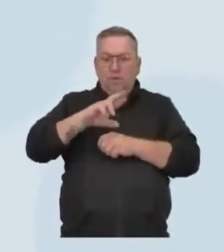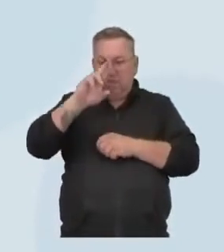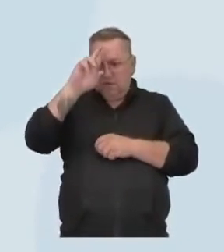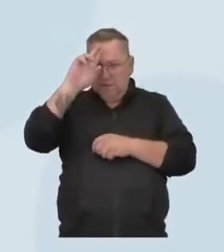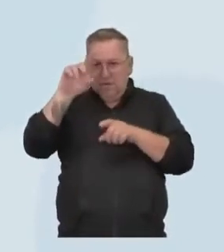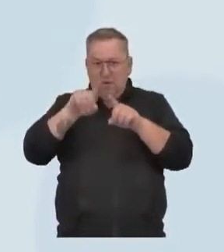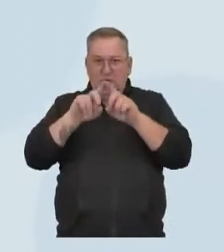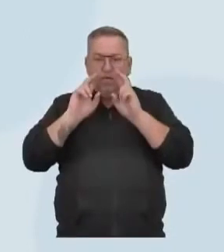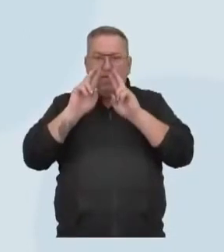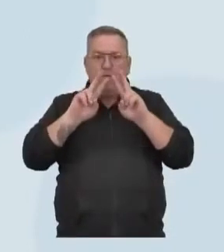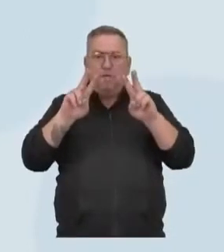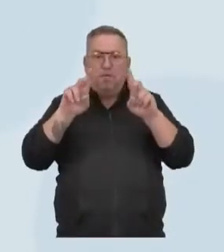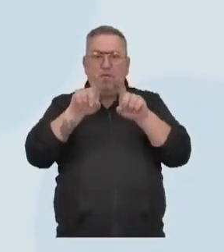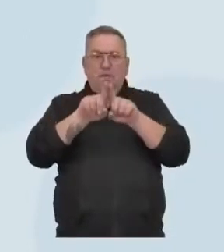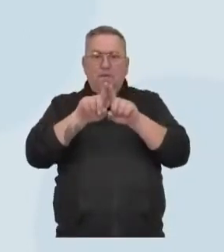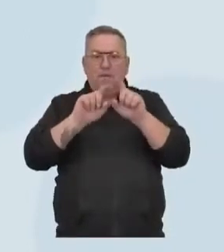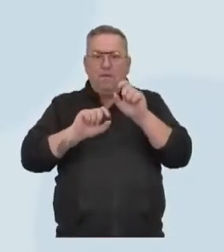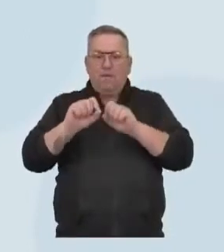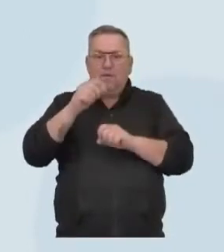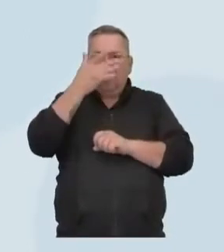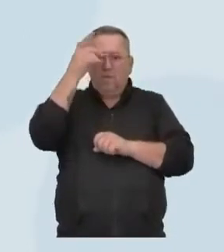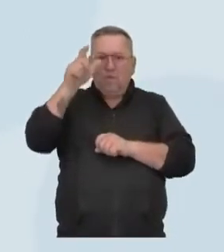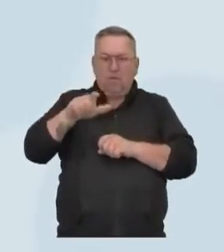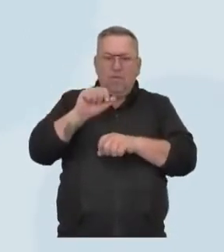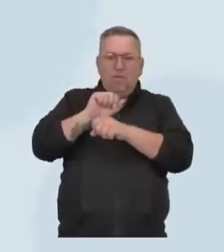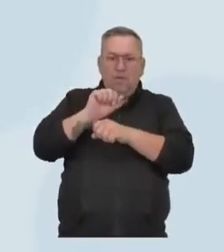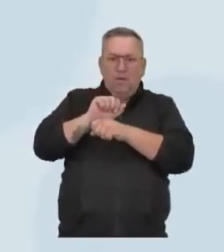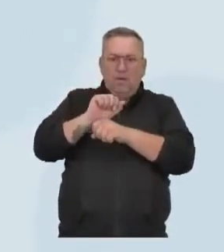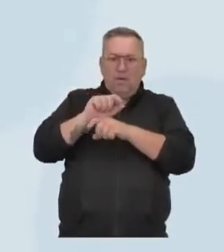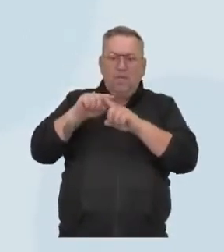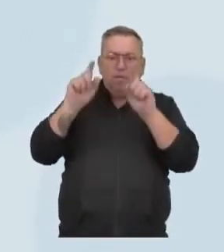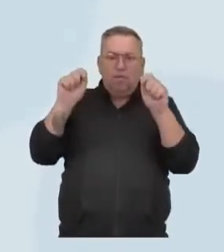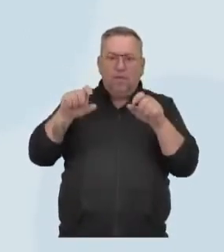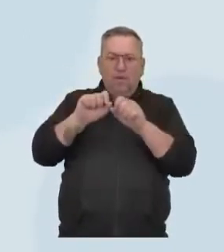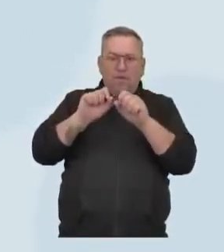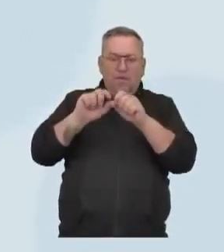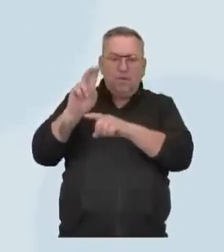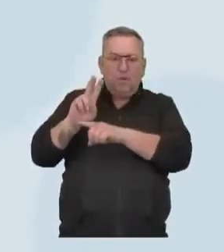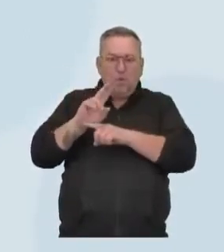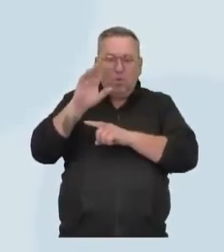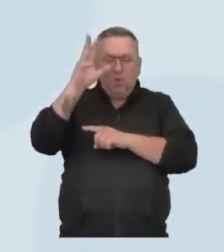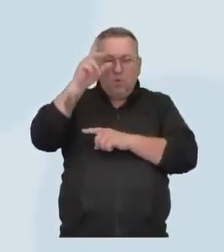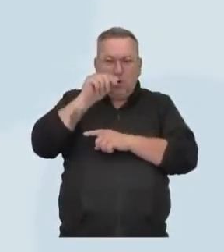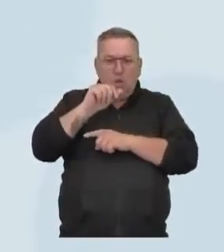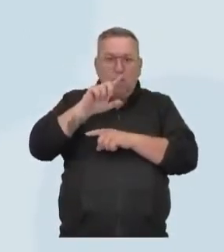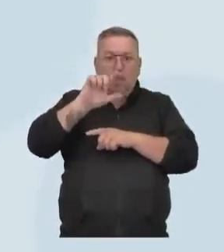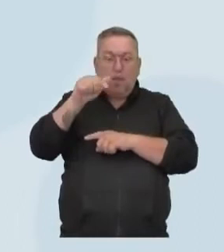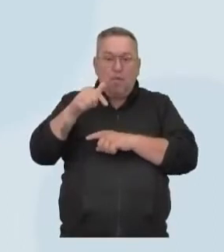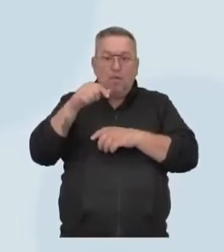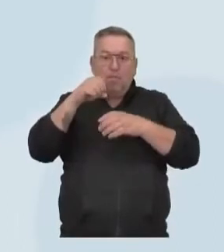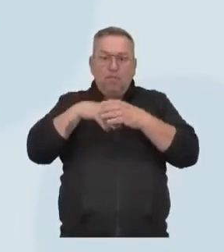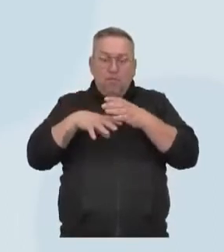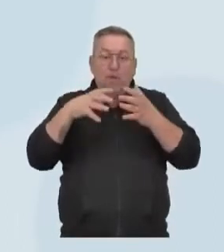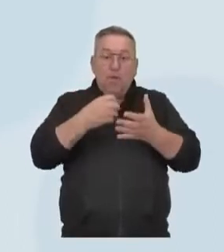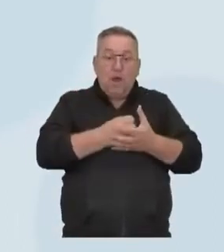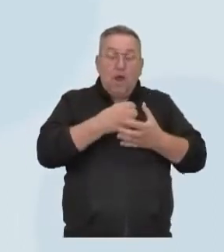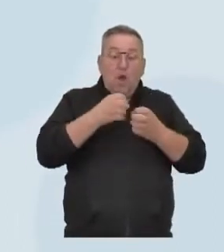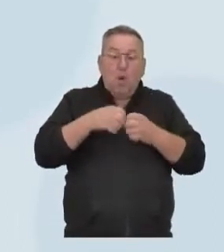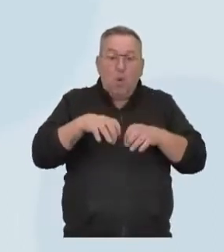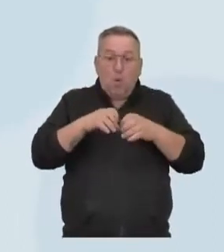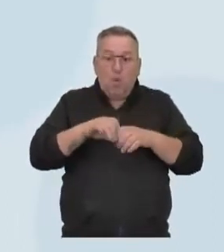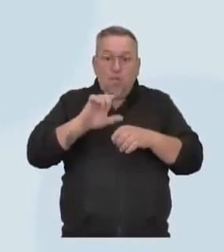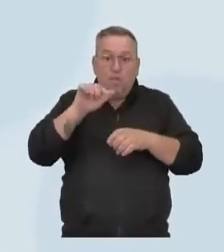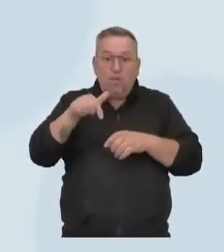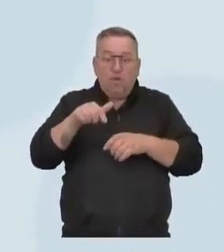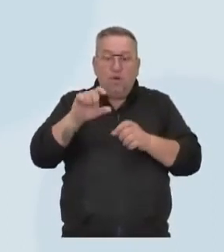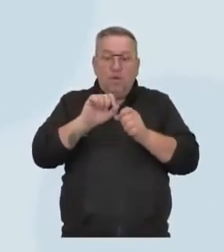3 horas largas. Cá pra mim, essa gente esperou que as franguinhas se pusessem galinhas, e depois botassem, para depois apanhar os ovos, e só então